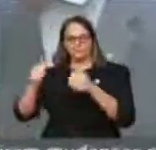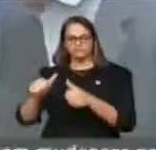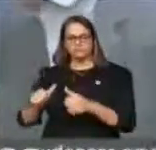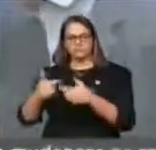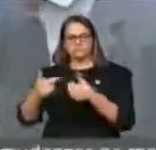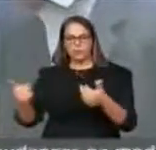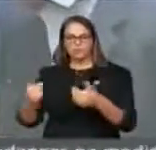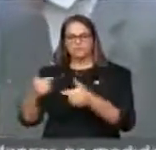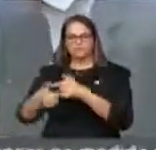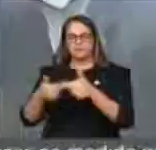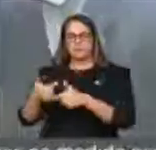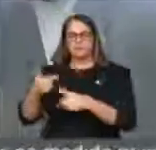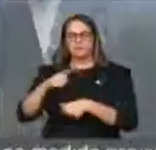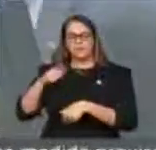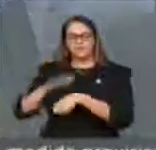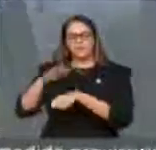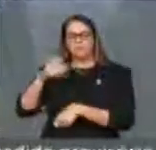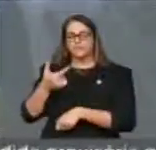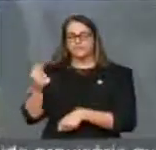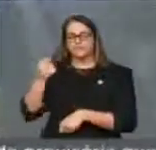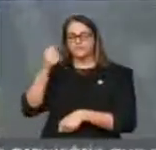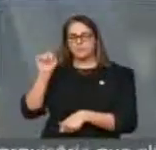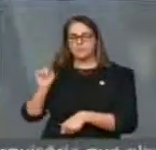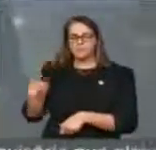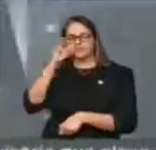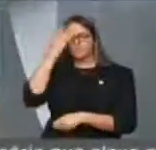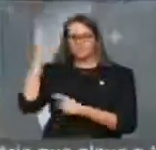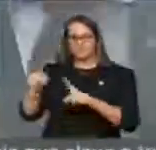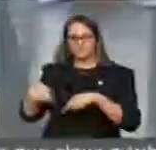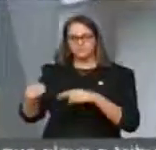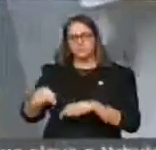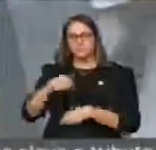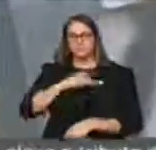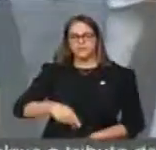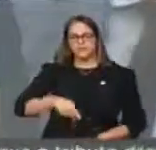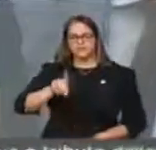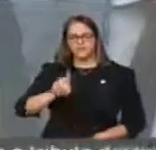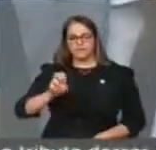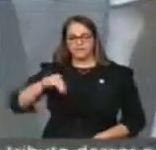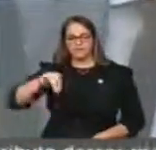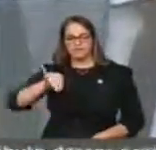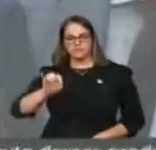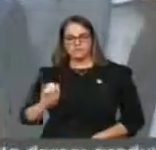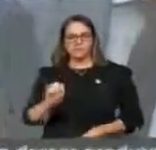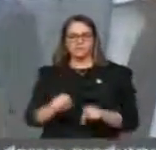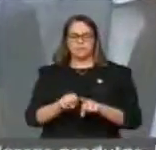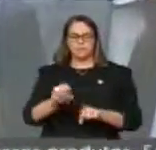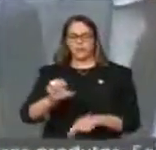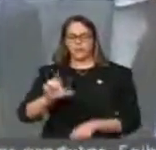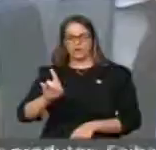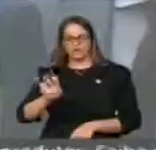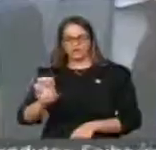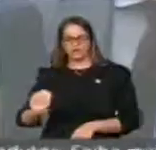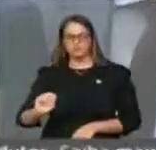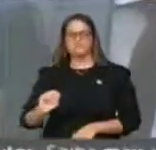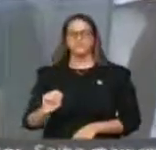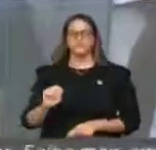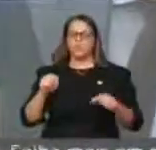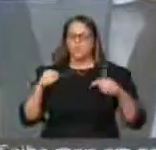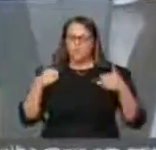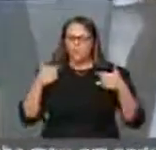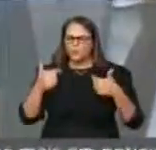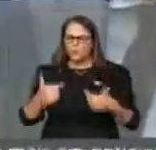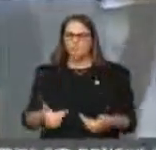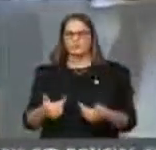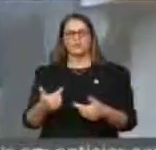mais de 20 mil produtores, sob a presidência do senhor Denis De Biase e do senhor Olíris Cavinin, na luta